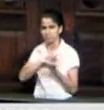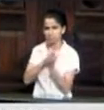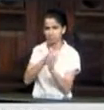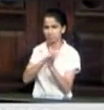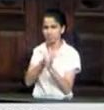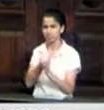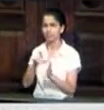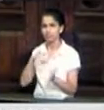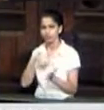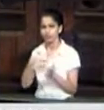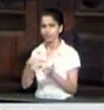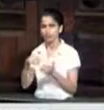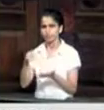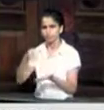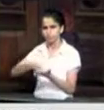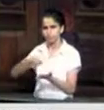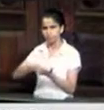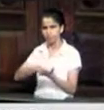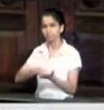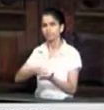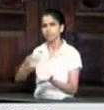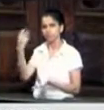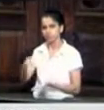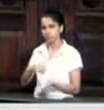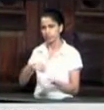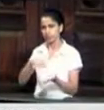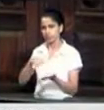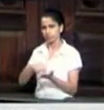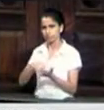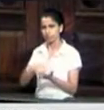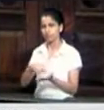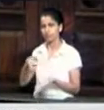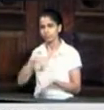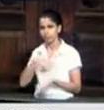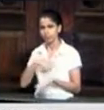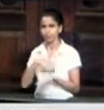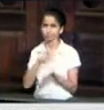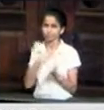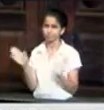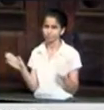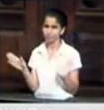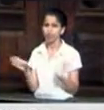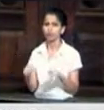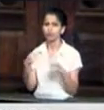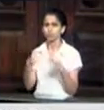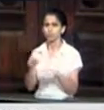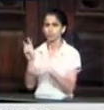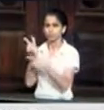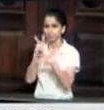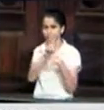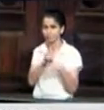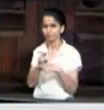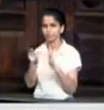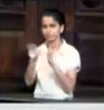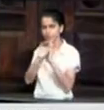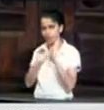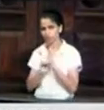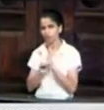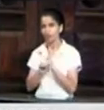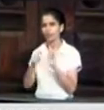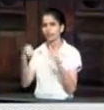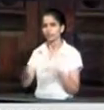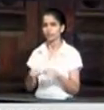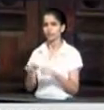coisa que o valha? Isso deve ser realizado, porque constitucionalmente a proteção do indivíduo deve ser realizada na